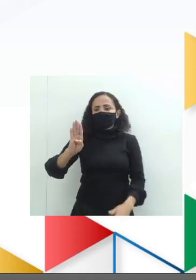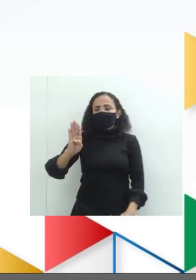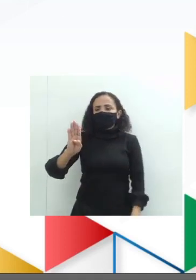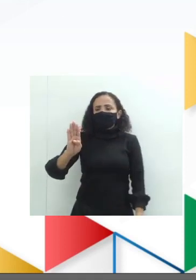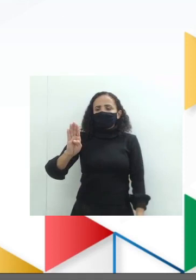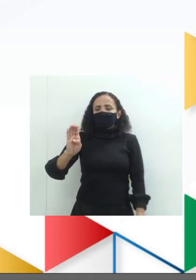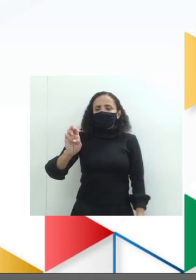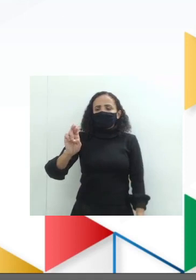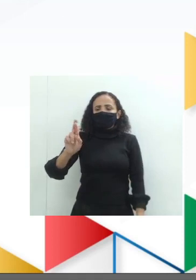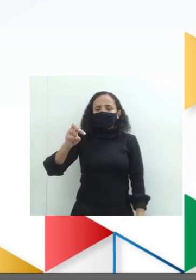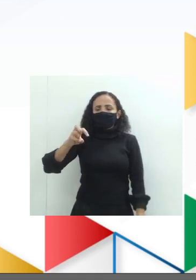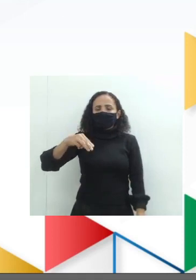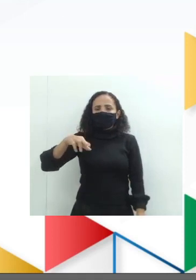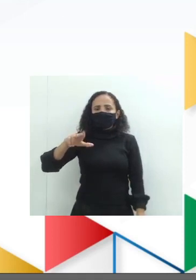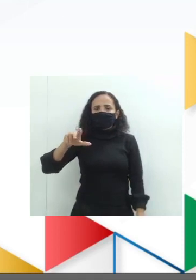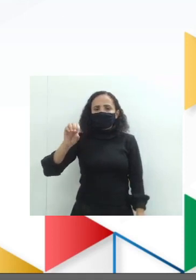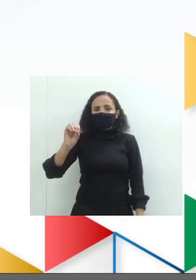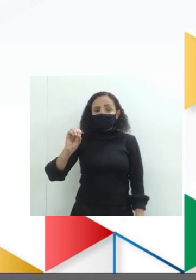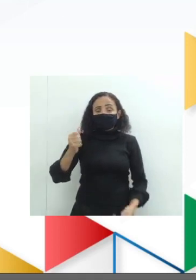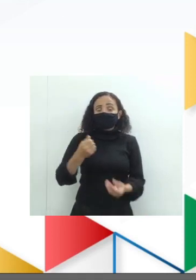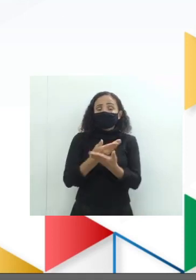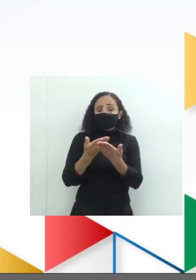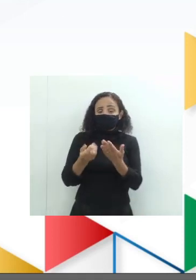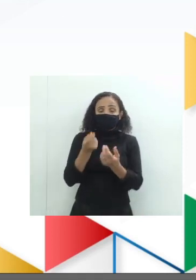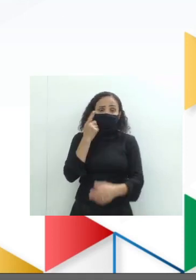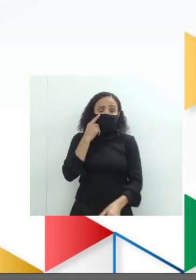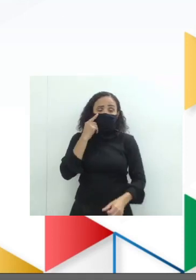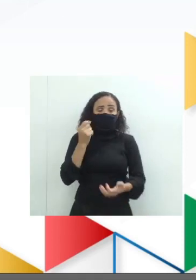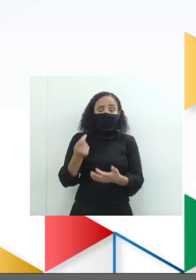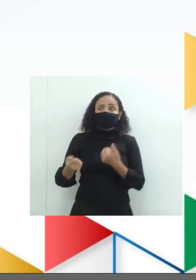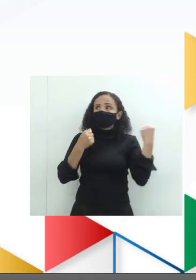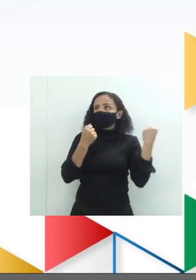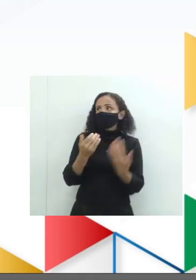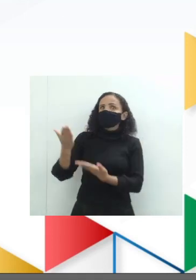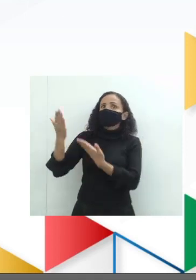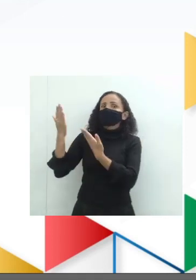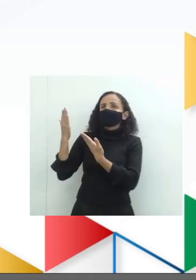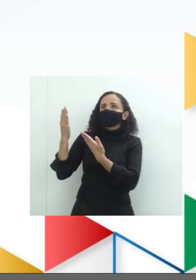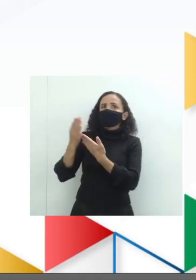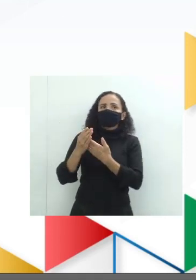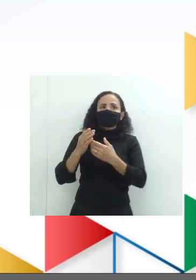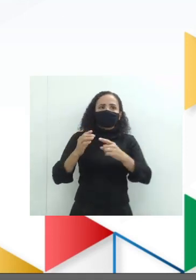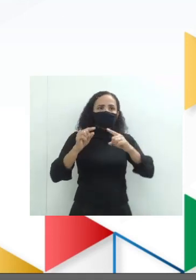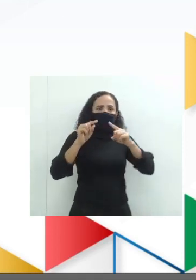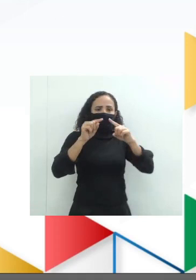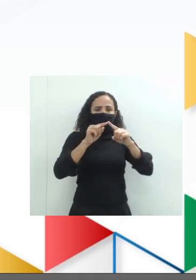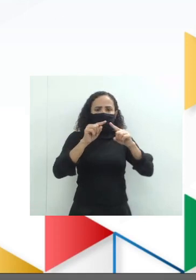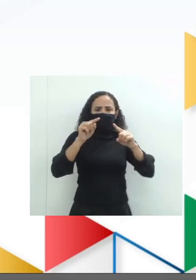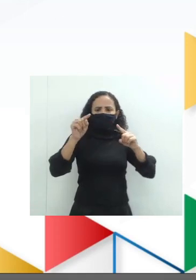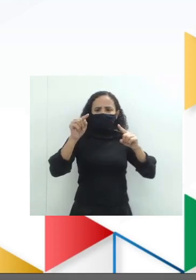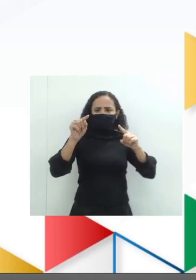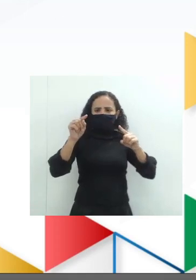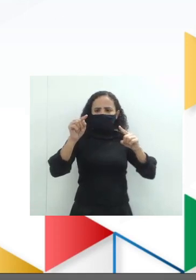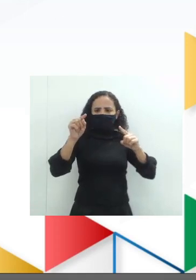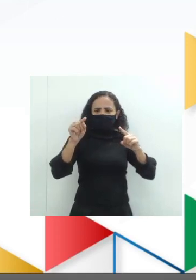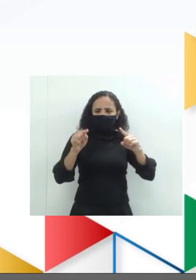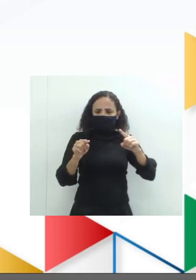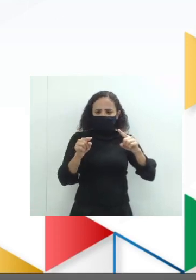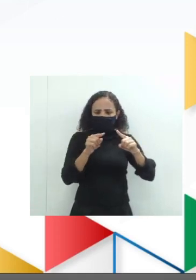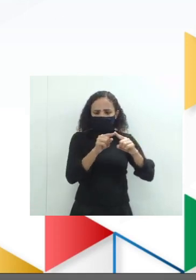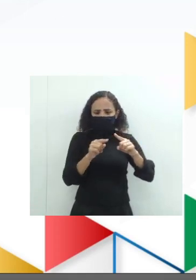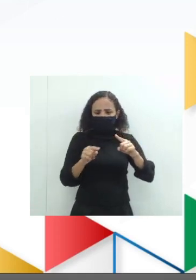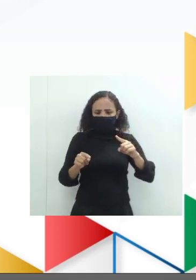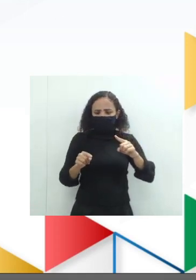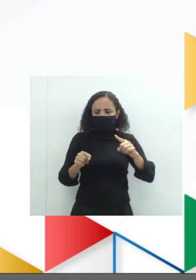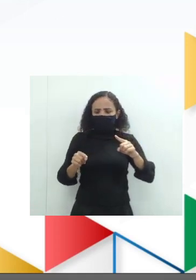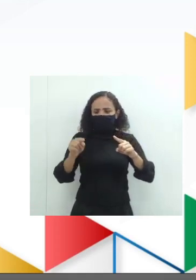Rico e Flórida. Observa a imagem seguinte, classifique o triângulo. Ele foi dividido de forma igual. As distâncias